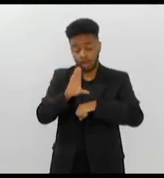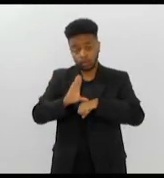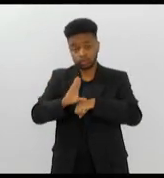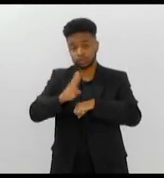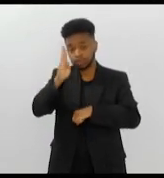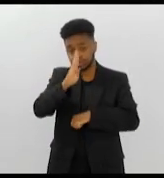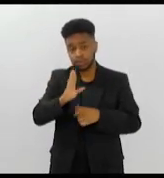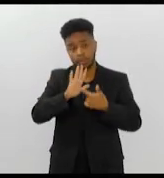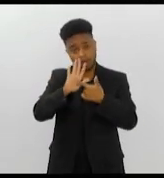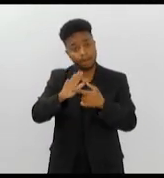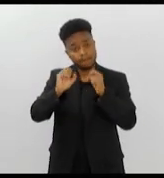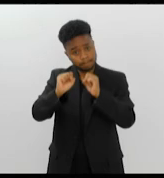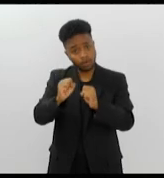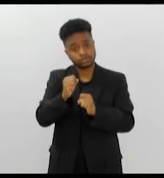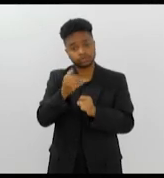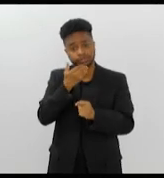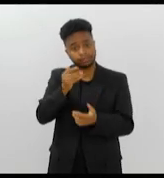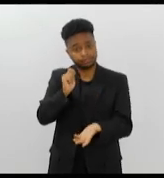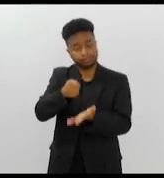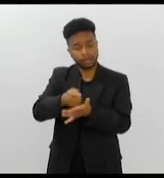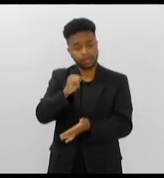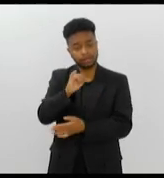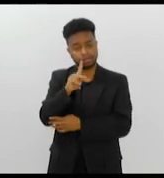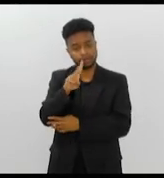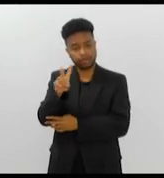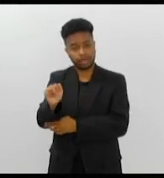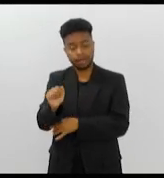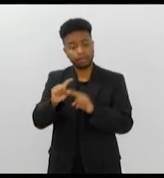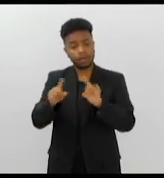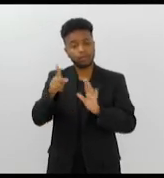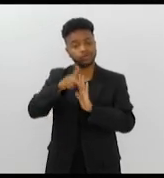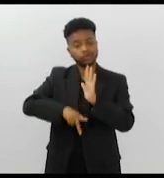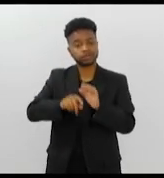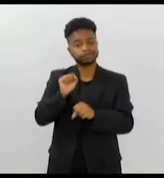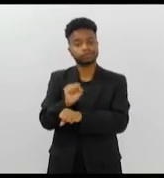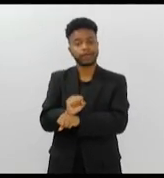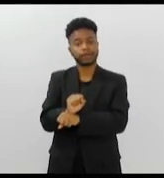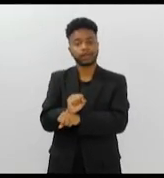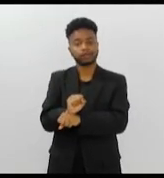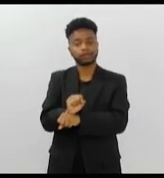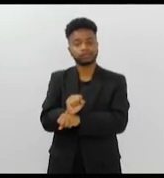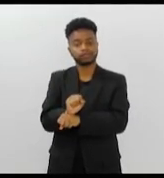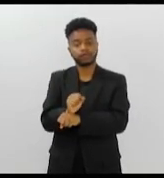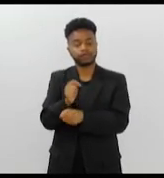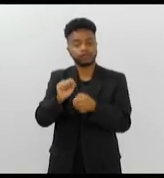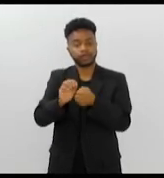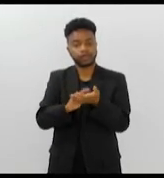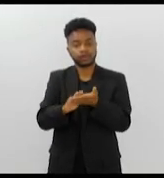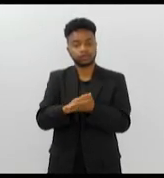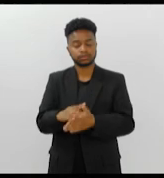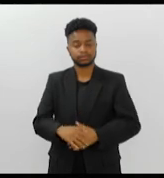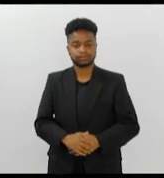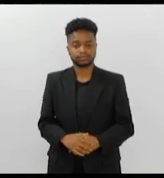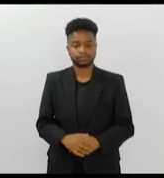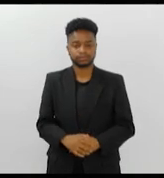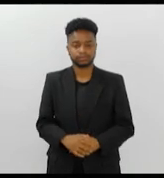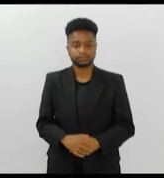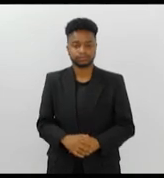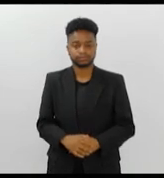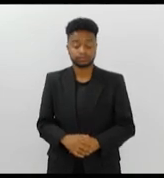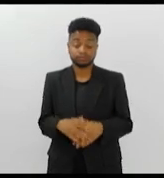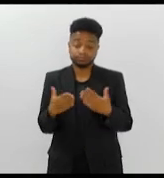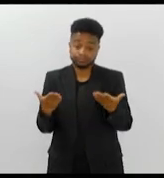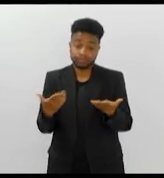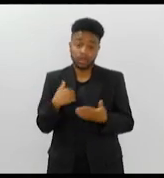dizer pode cobrar o IPVA projeto aí tá apresentado parado e eu tô